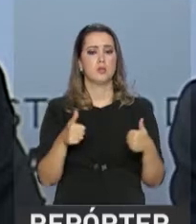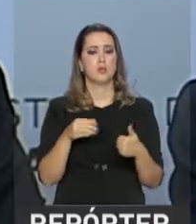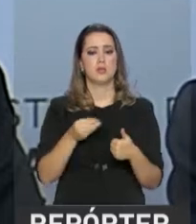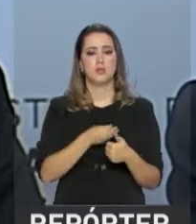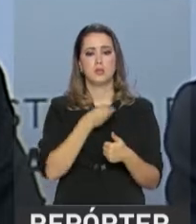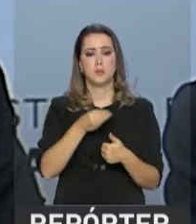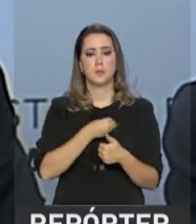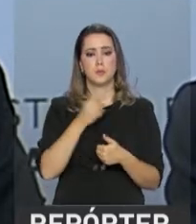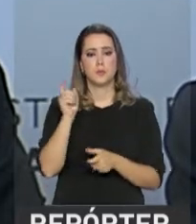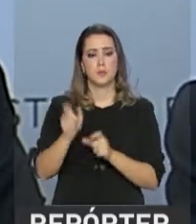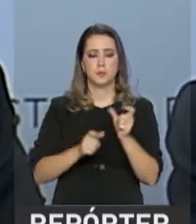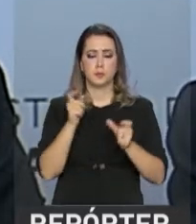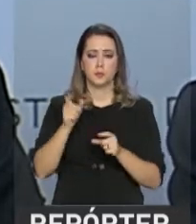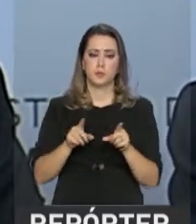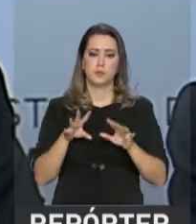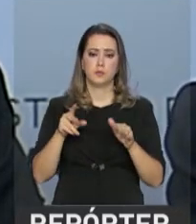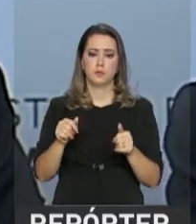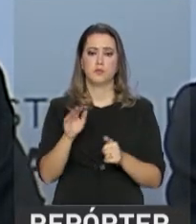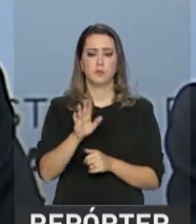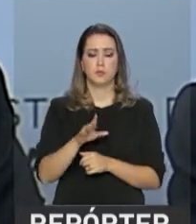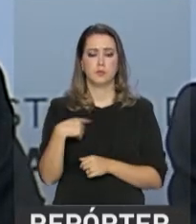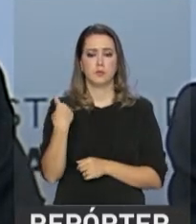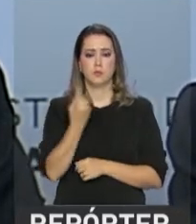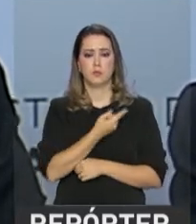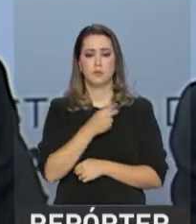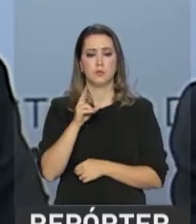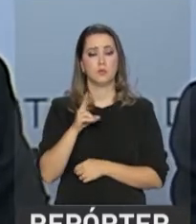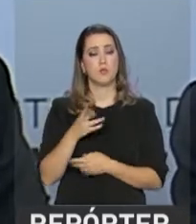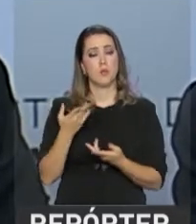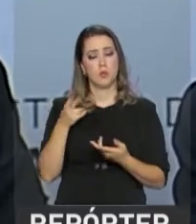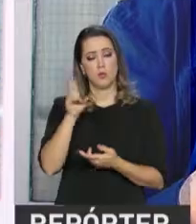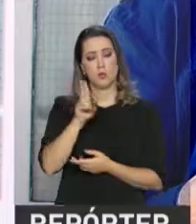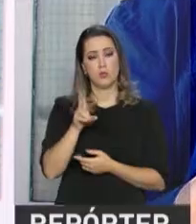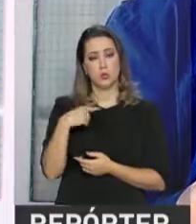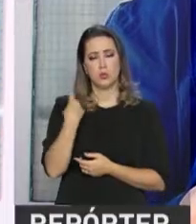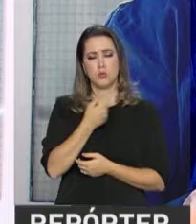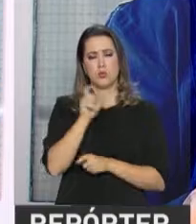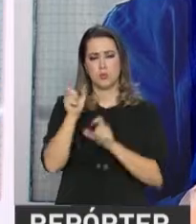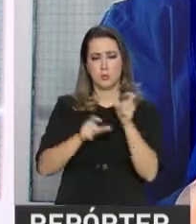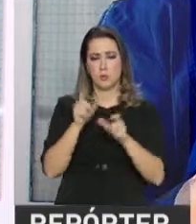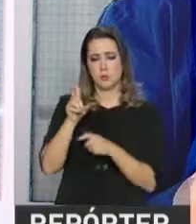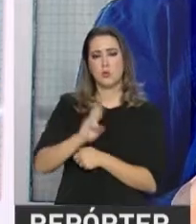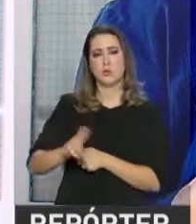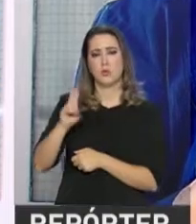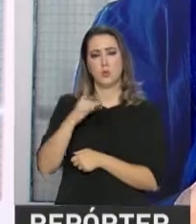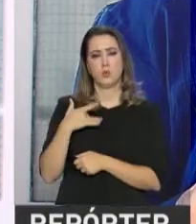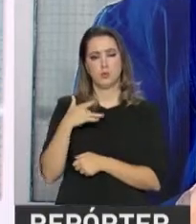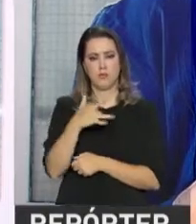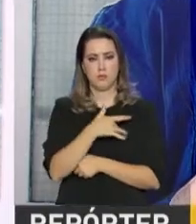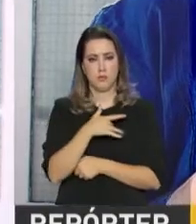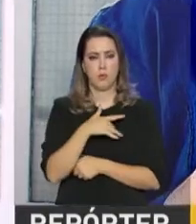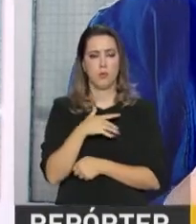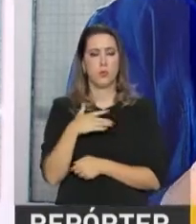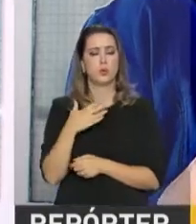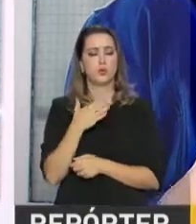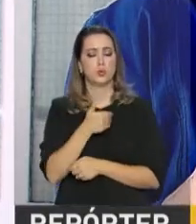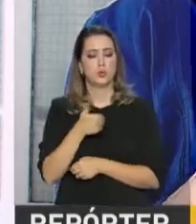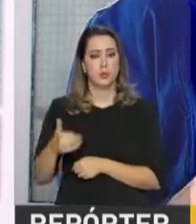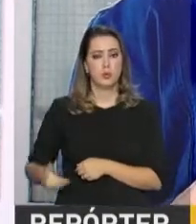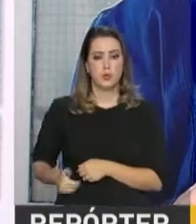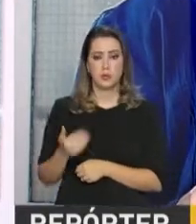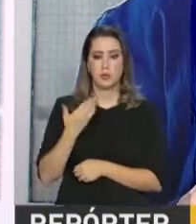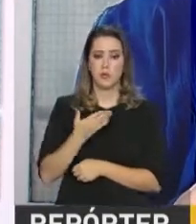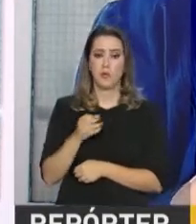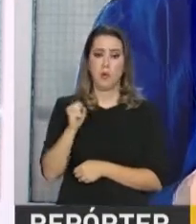do atendimento de todos os nossos usuários do sus a idéia é que 80% dos problemas de saúde